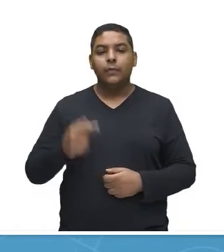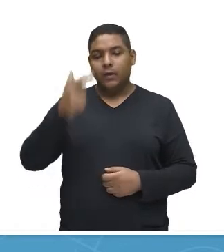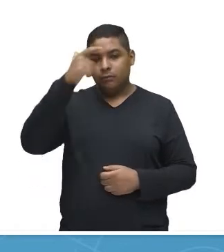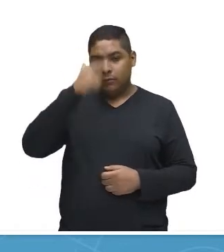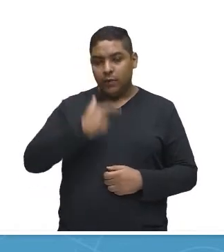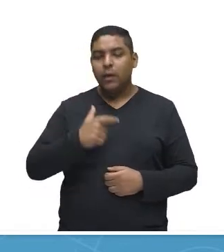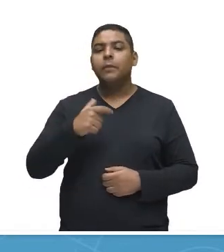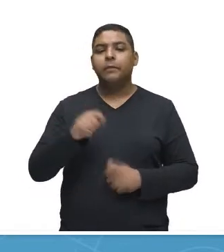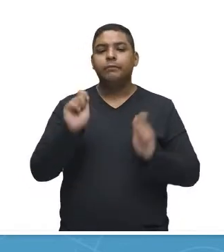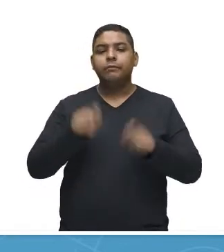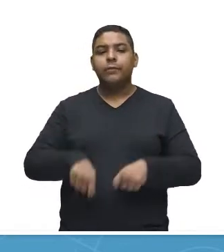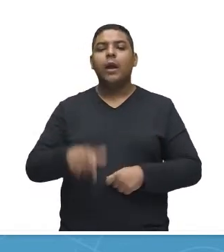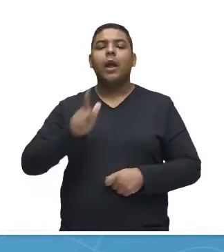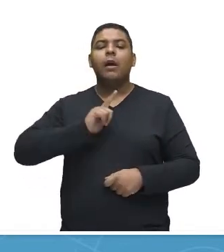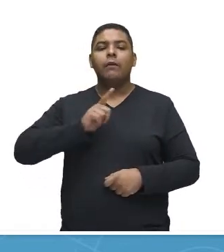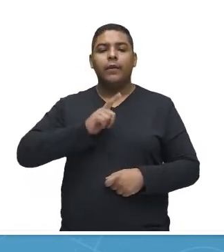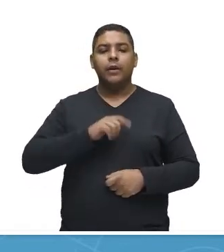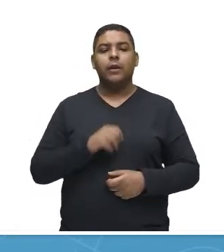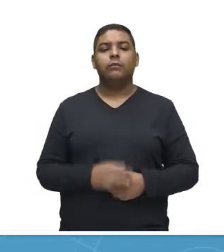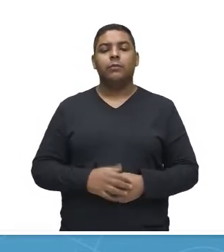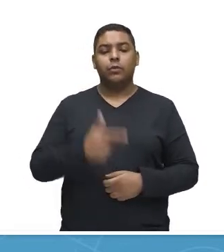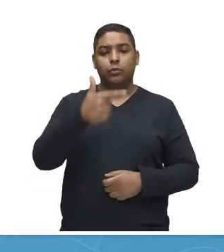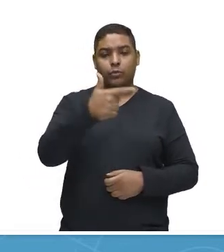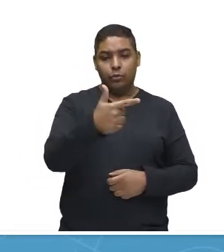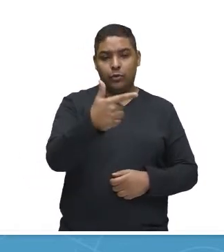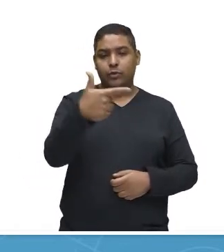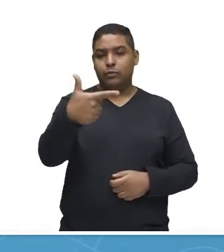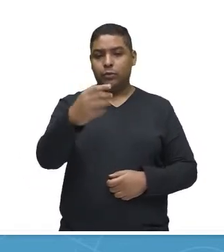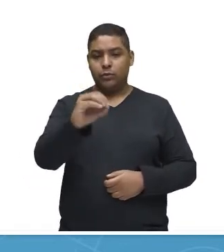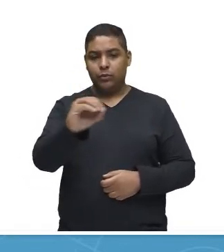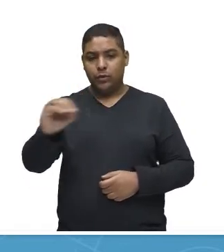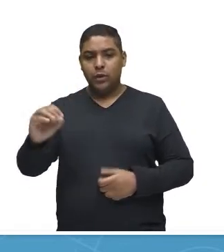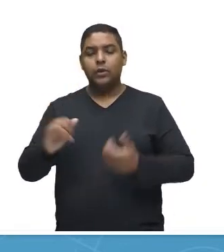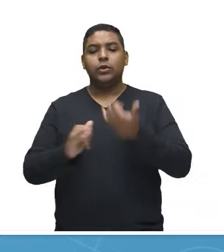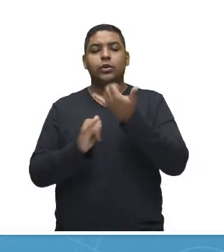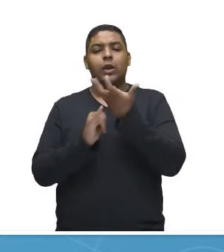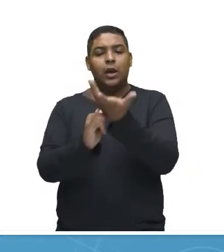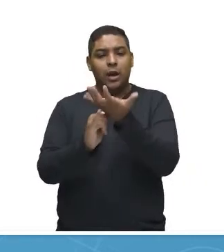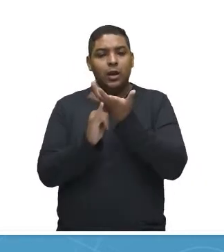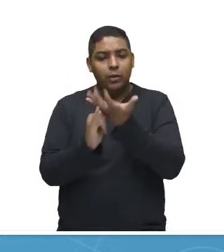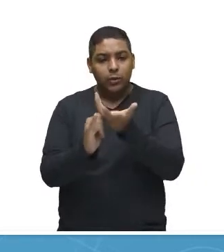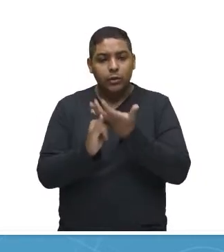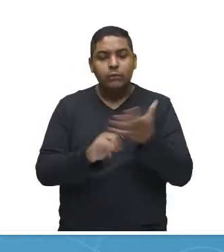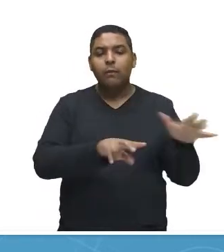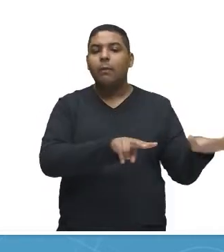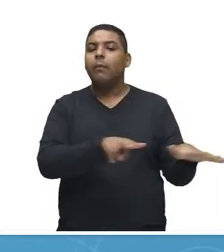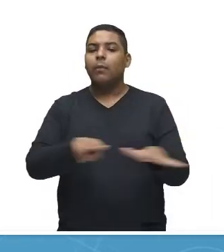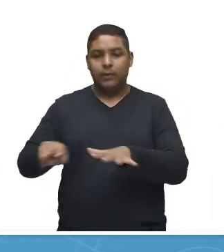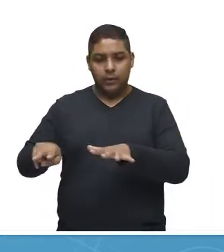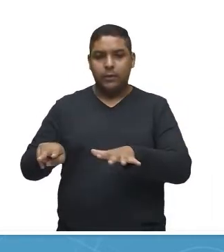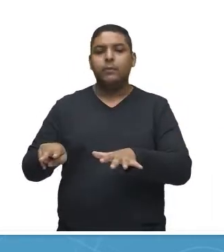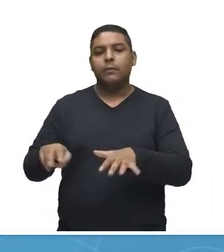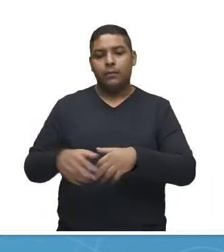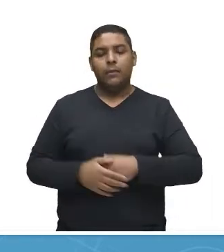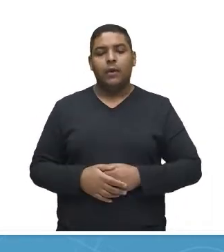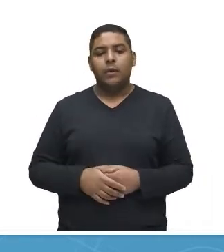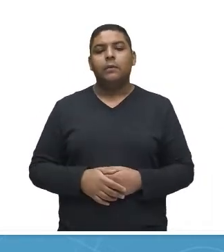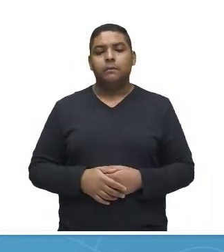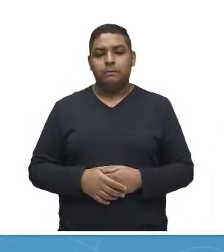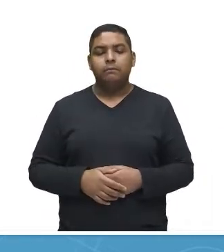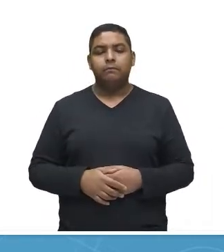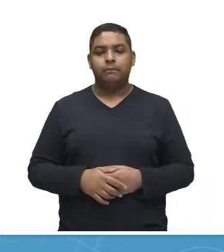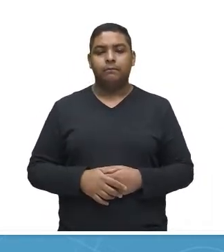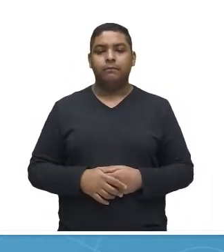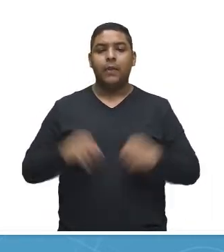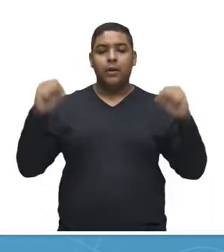ele deve gastar no mínimo 2.200 calorias por semana em atividades